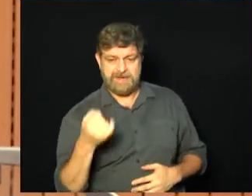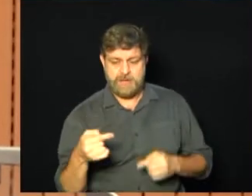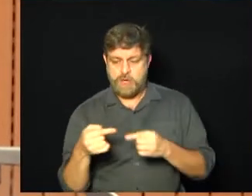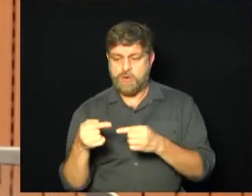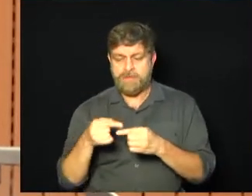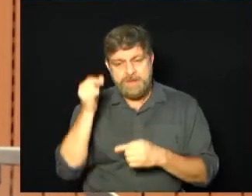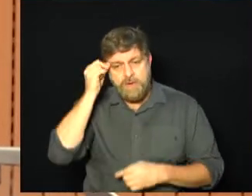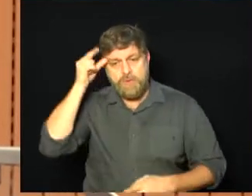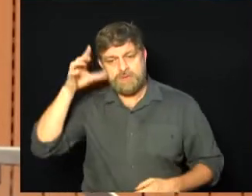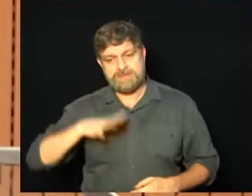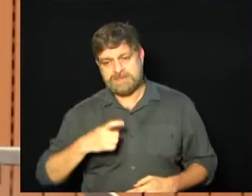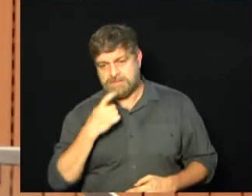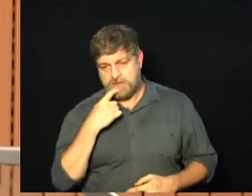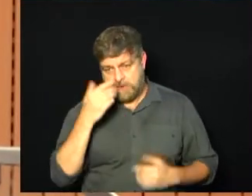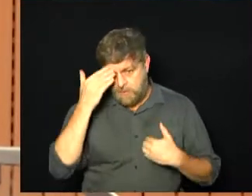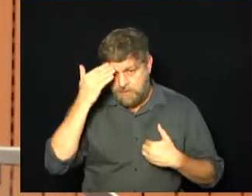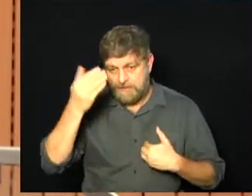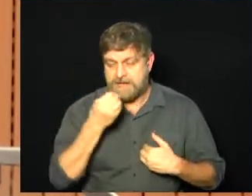cidade. Obrigado, boa noite.